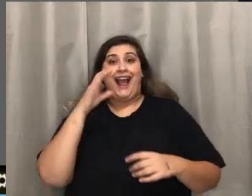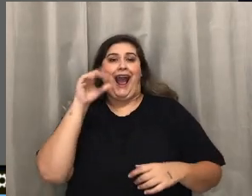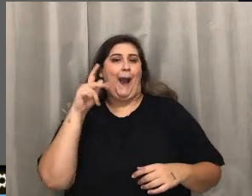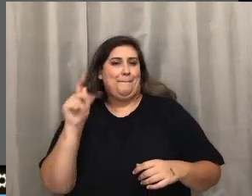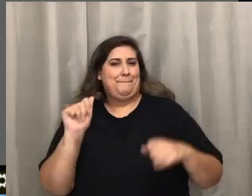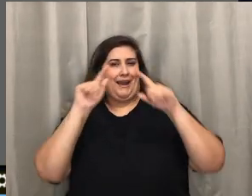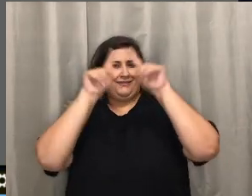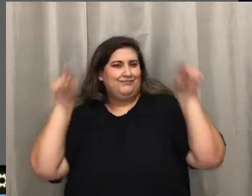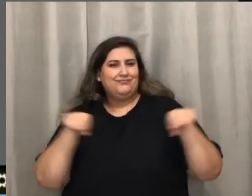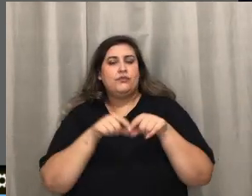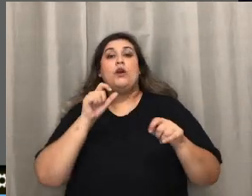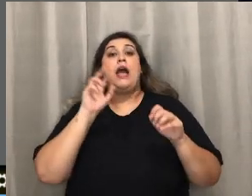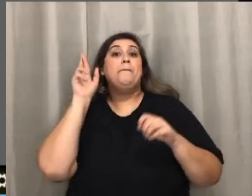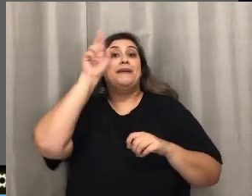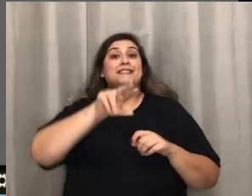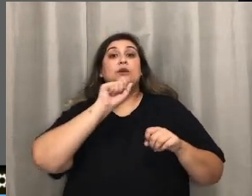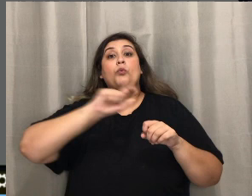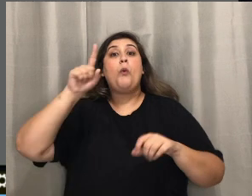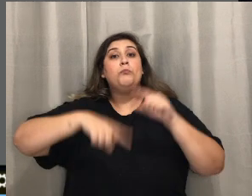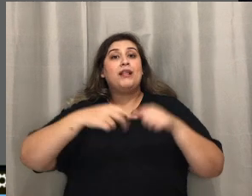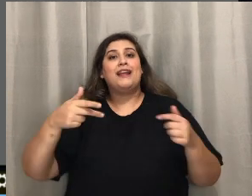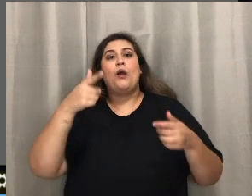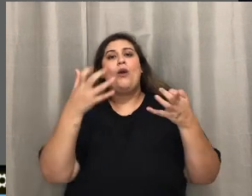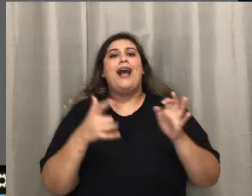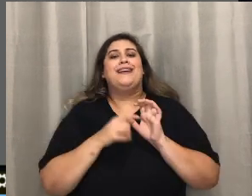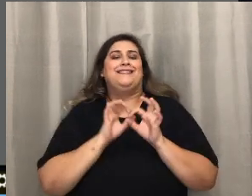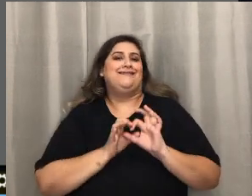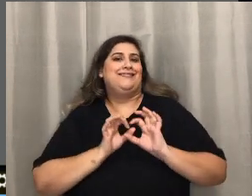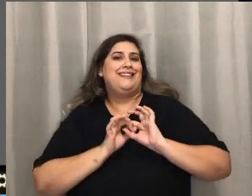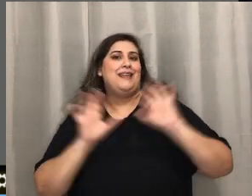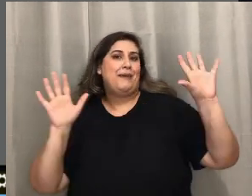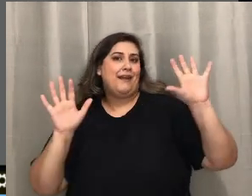que represente então o material que vocês desejam disponibilizar.